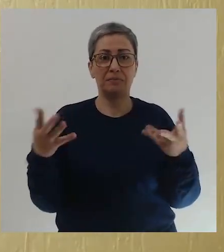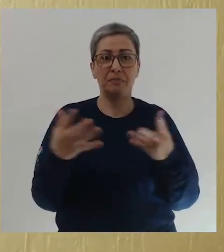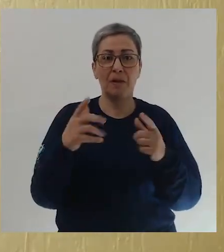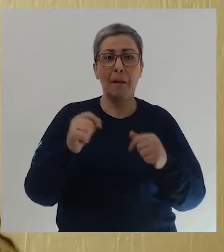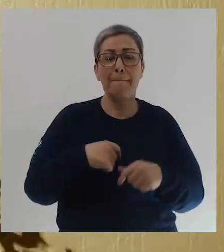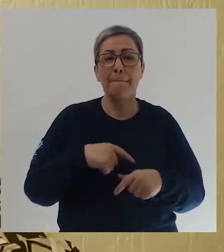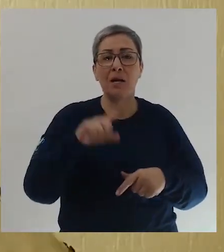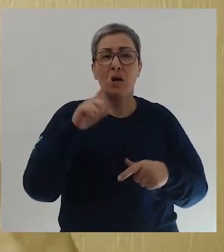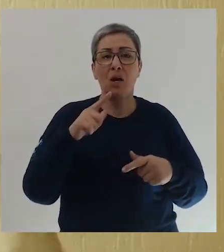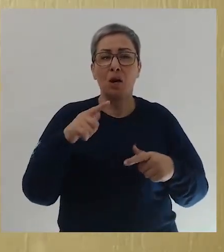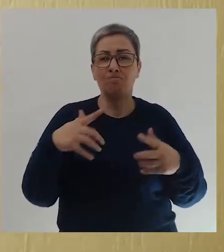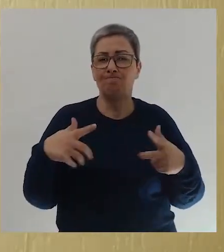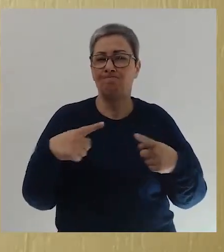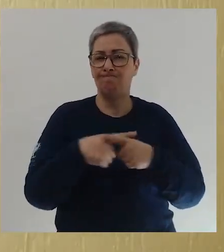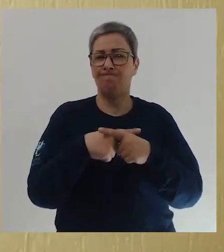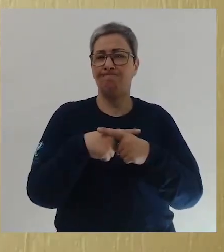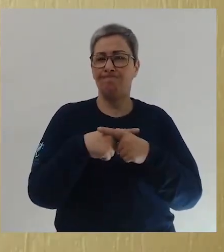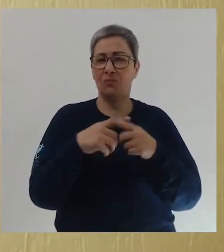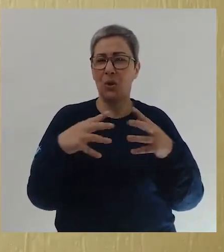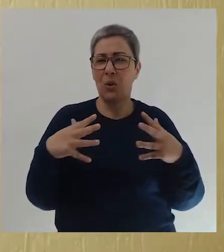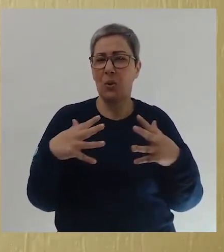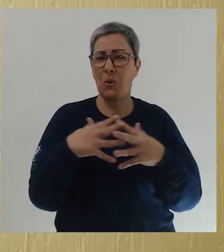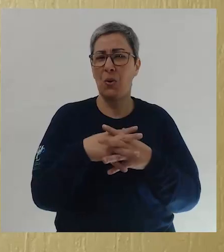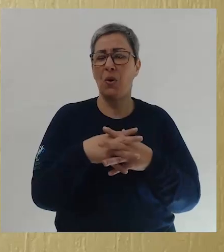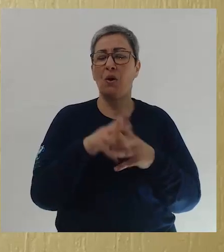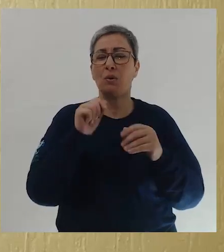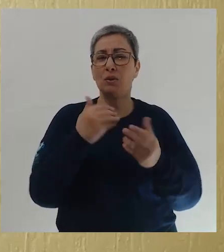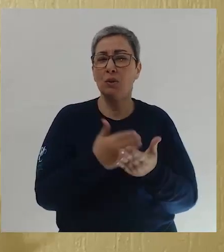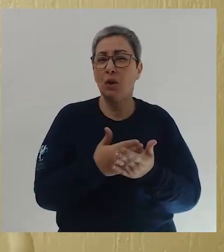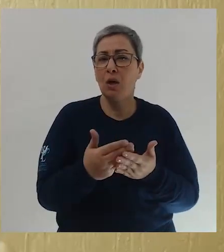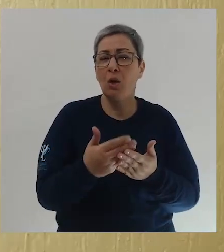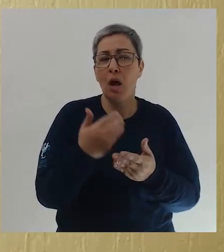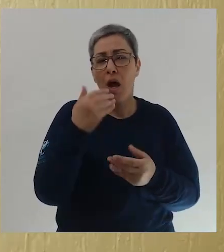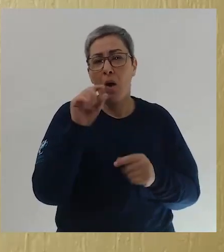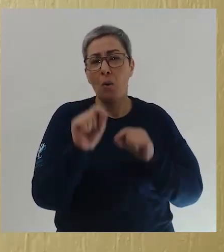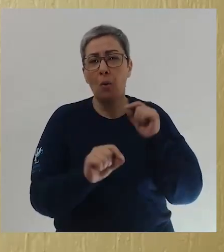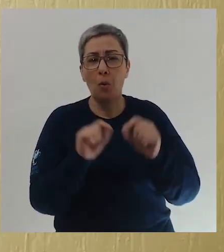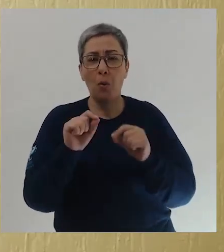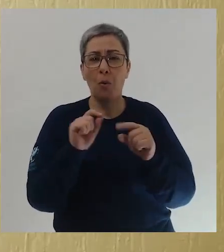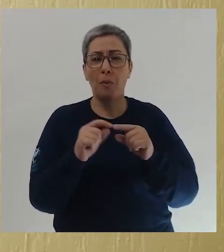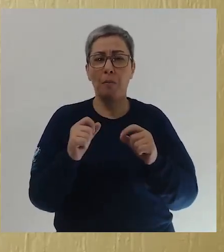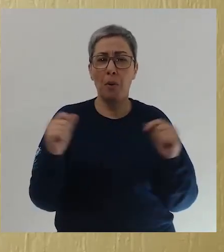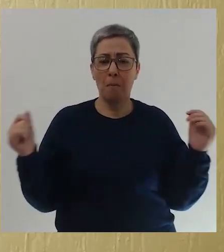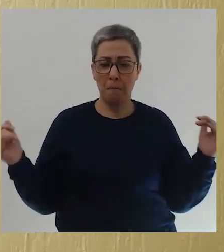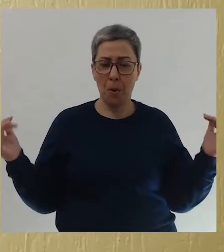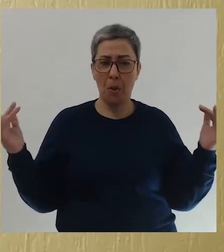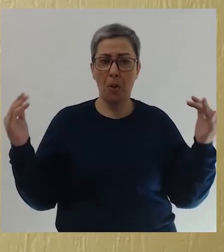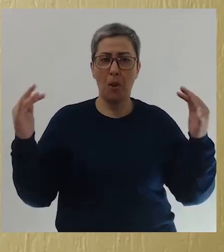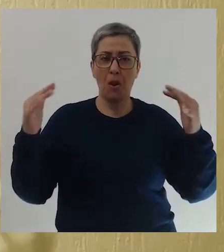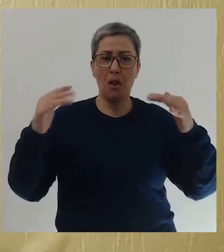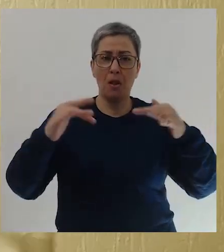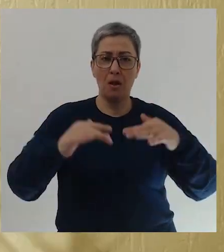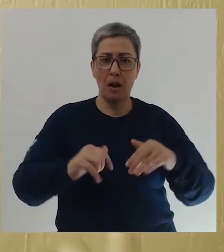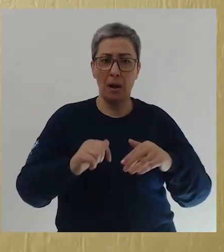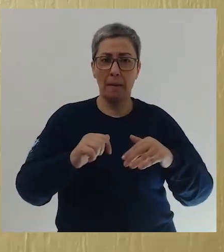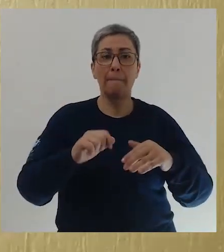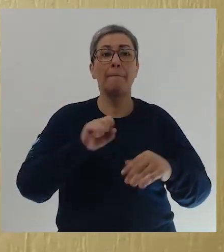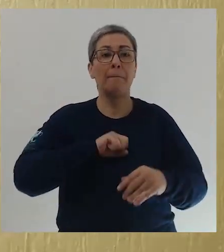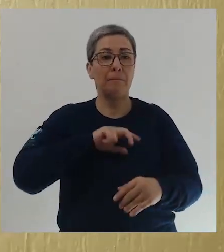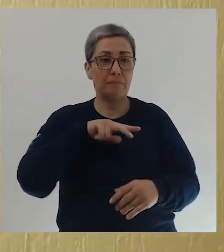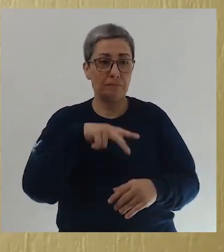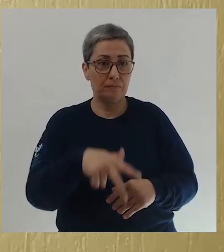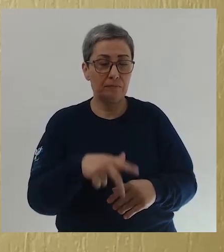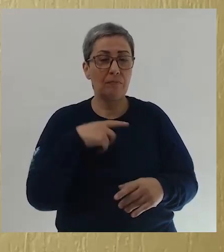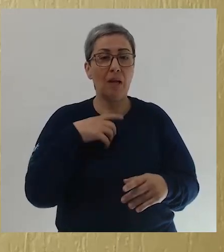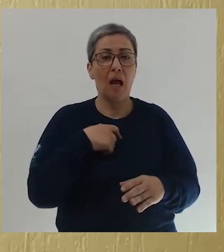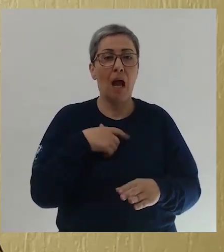das coisas. Os maiores conflitos se iniciaram, então, quando começou a chegar um número maior de